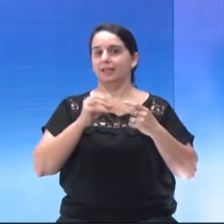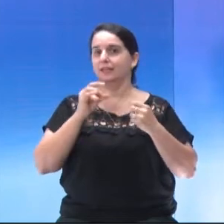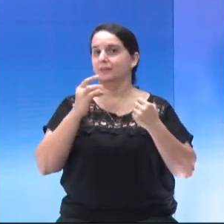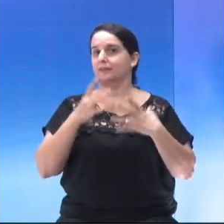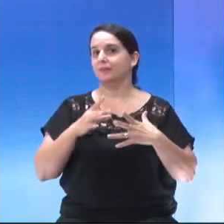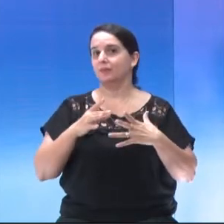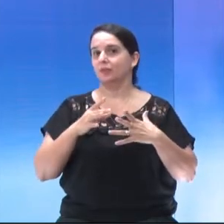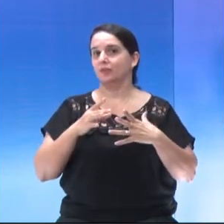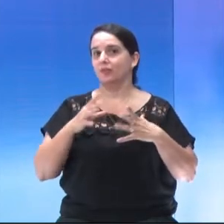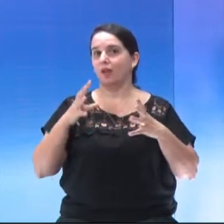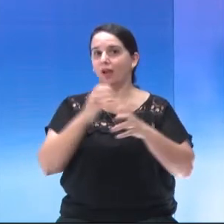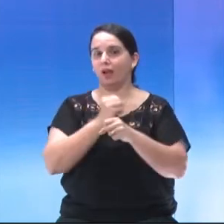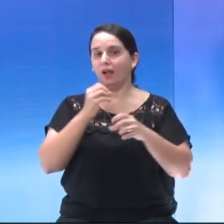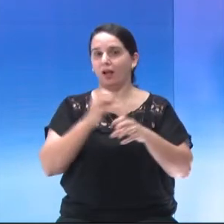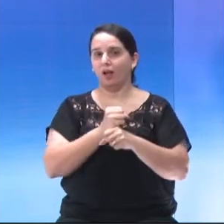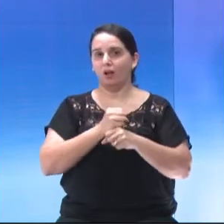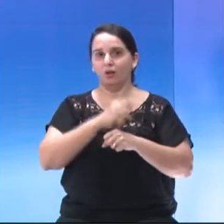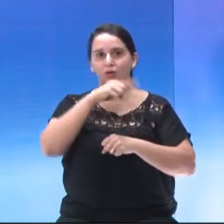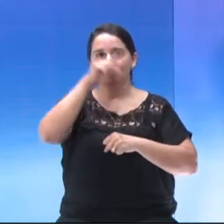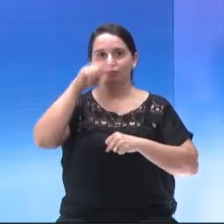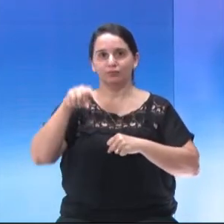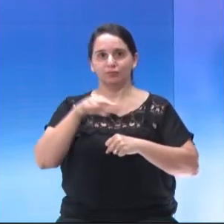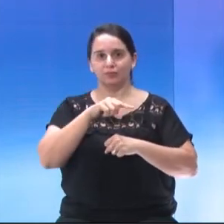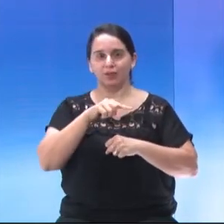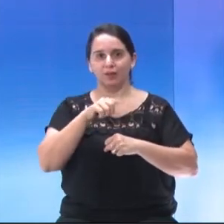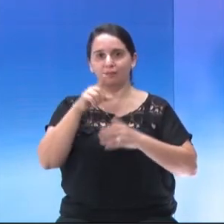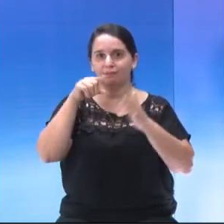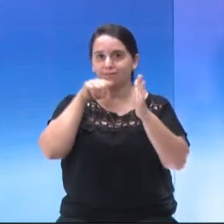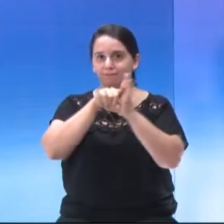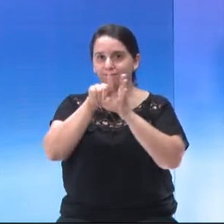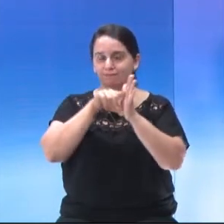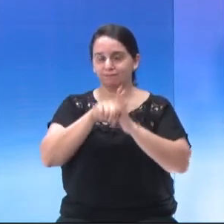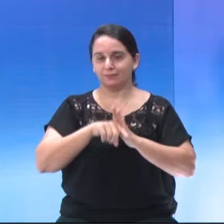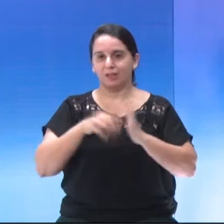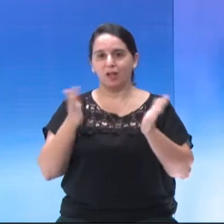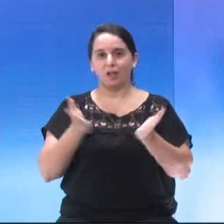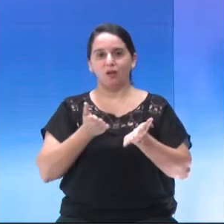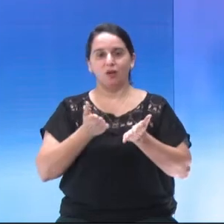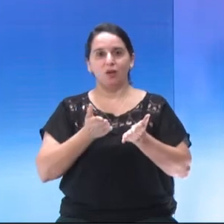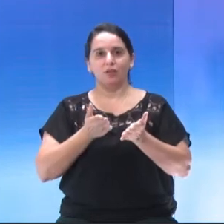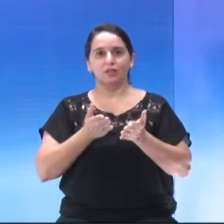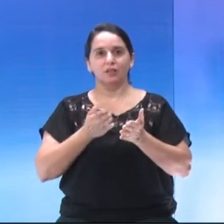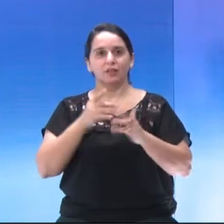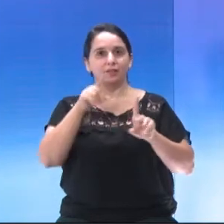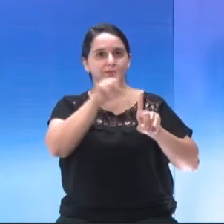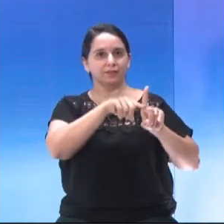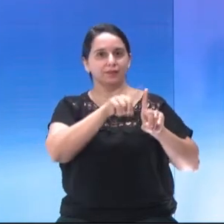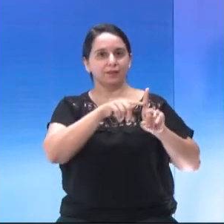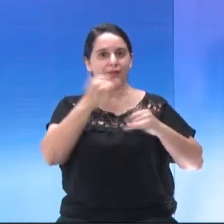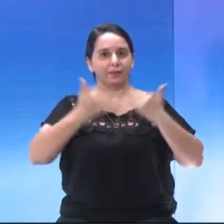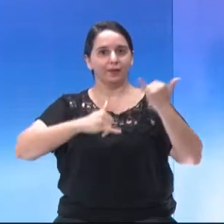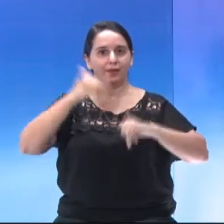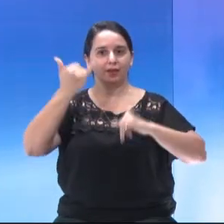de ΔH. Então vamos aí aprofundar um pouquinho nesse panorama da termoquímica.